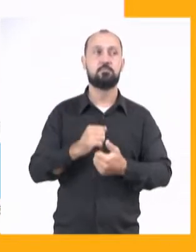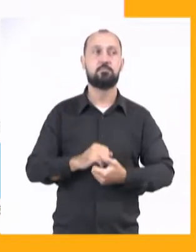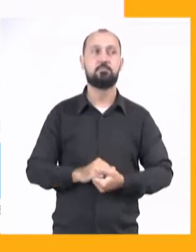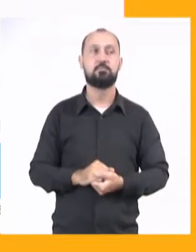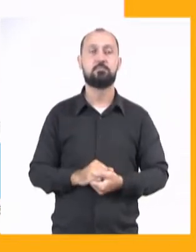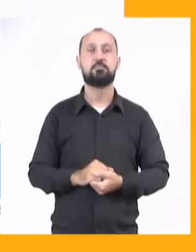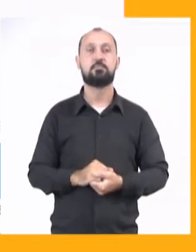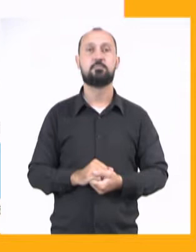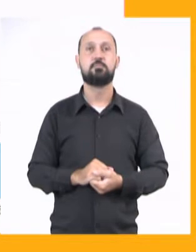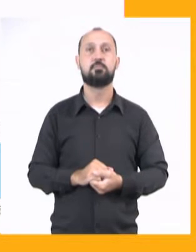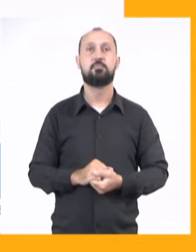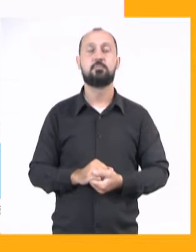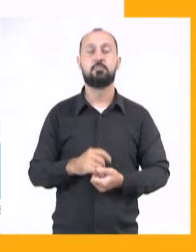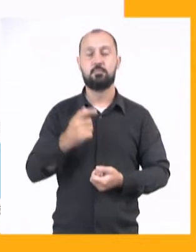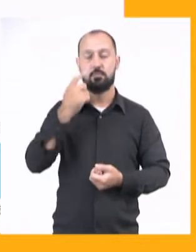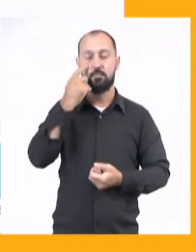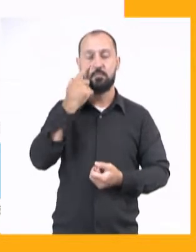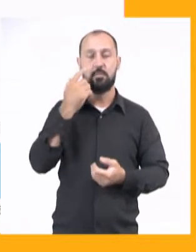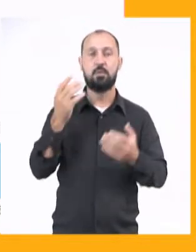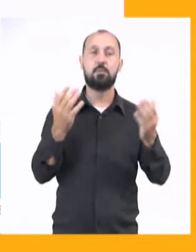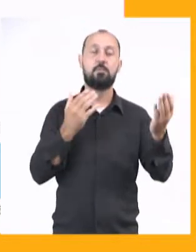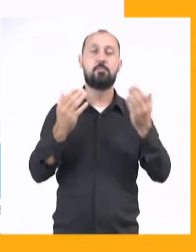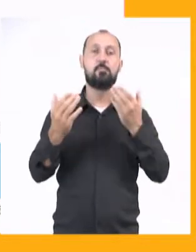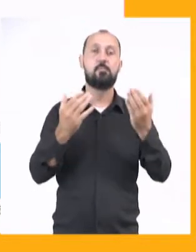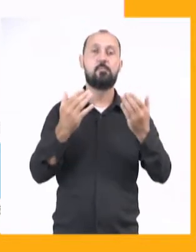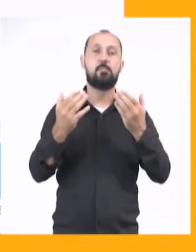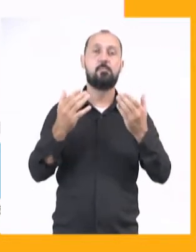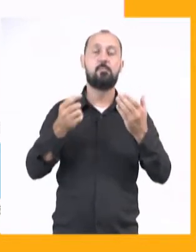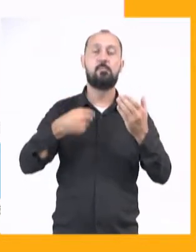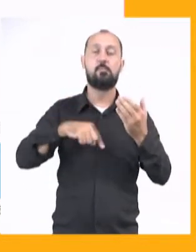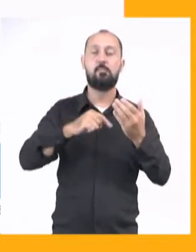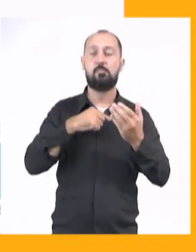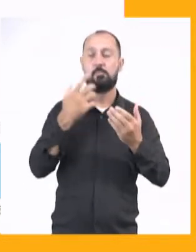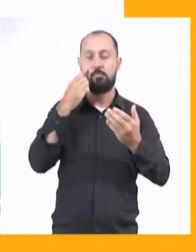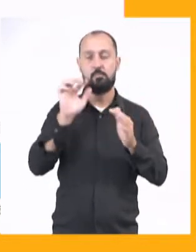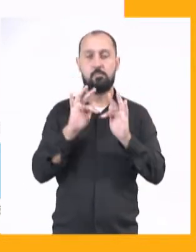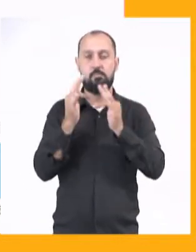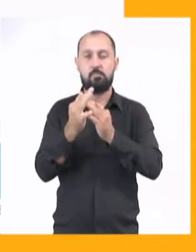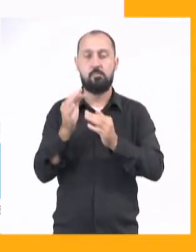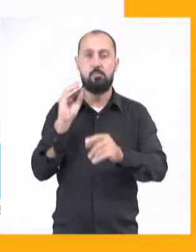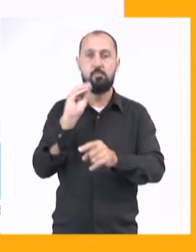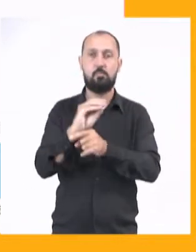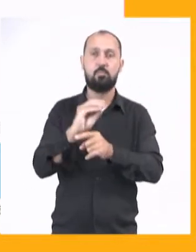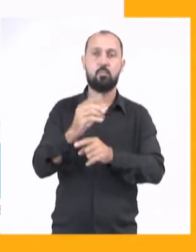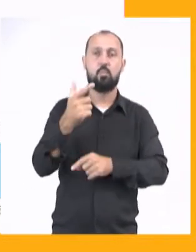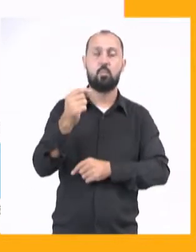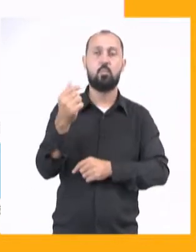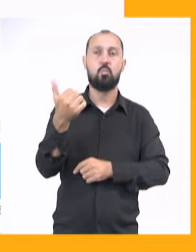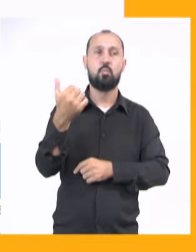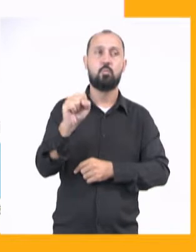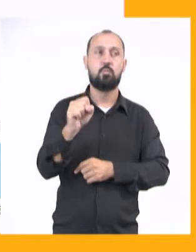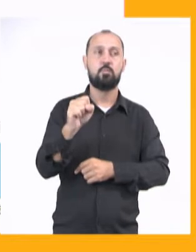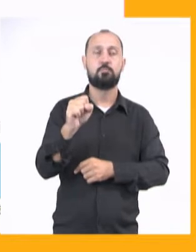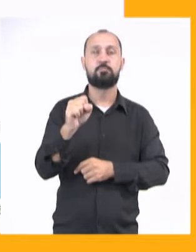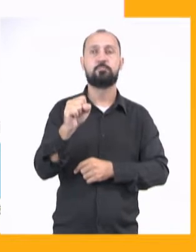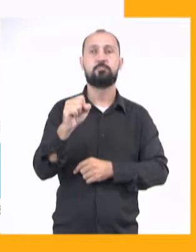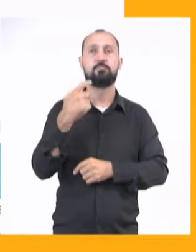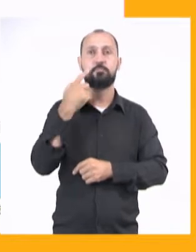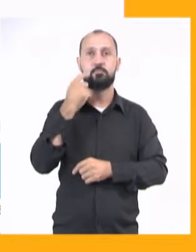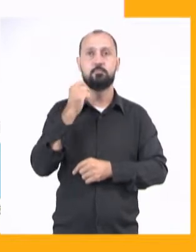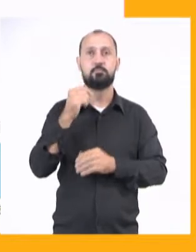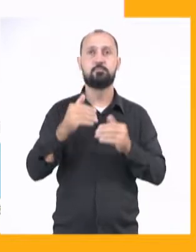dados comparando aí 2 anos muito próximos, que é a Pesquisa de Orçamentos Familiares de 2018 e o Inquérito do Vigisan